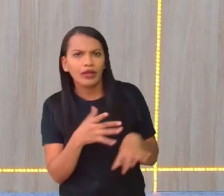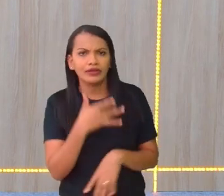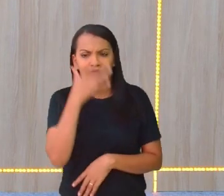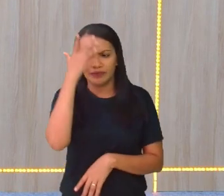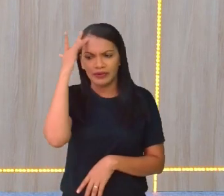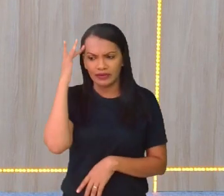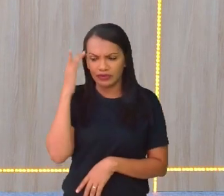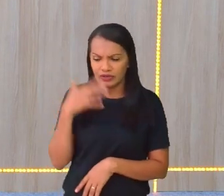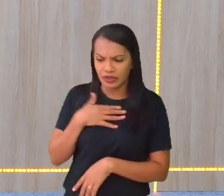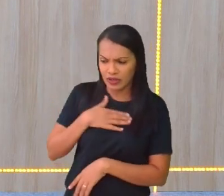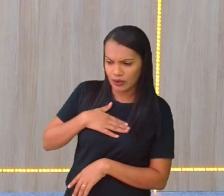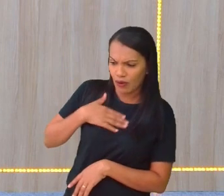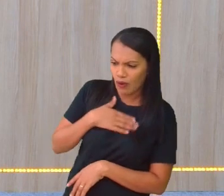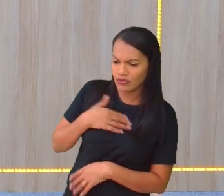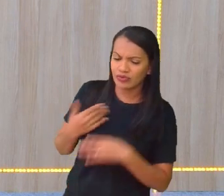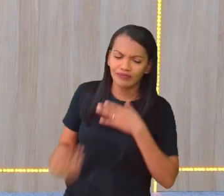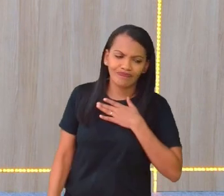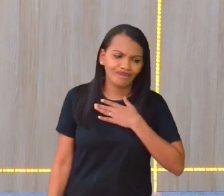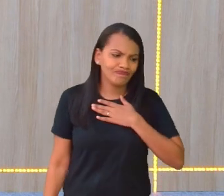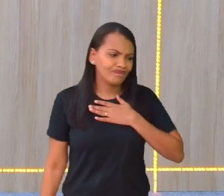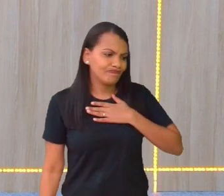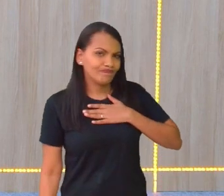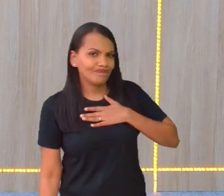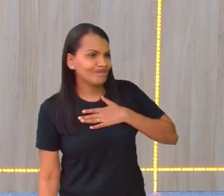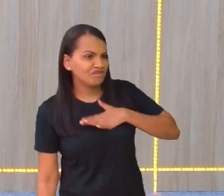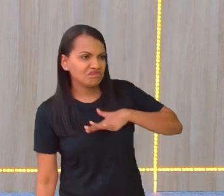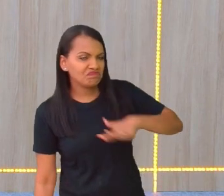são apoiadores, os que são